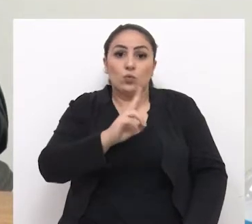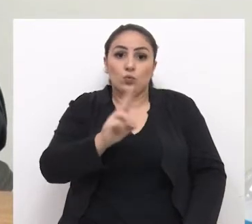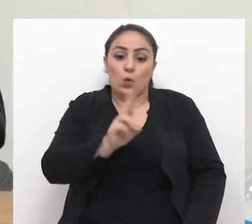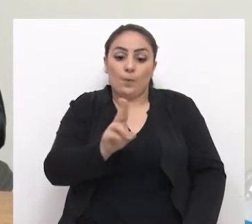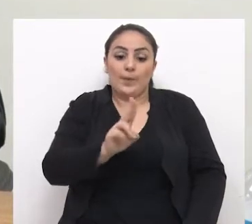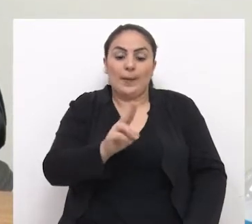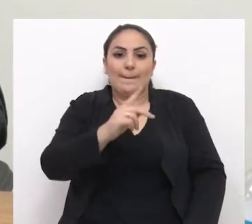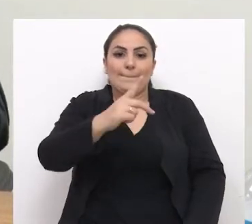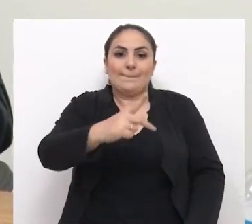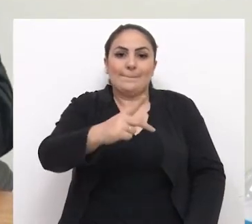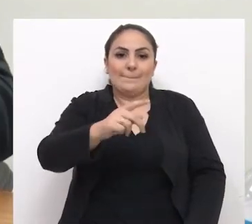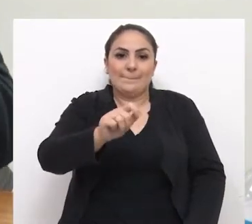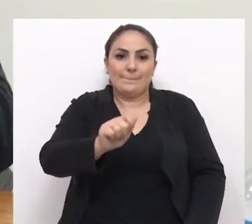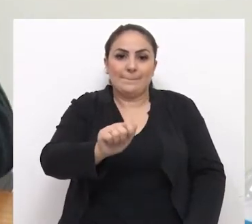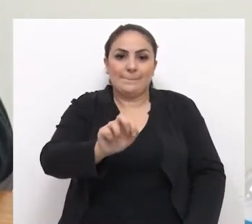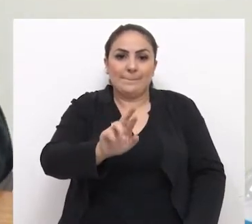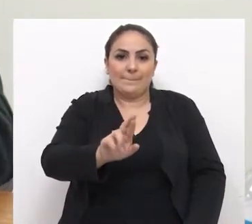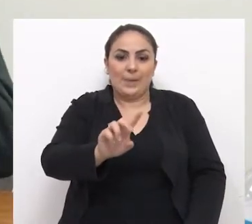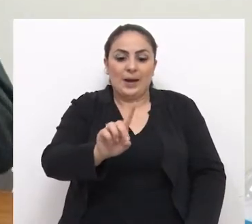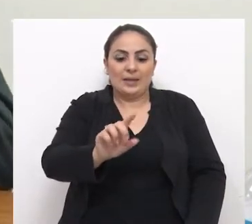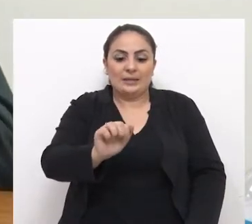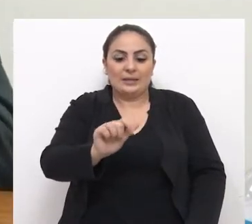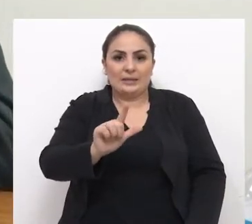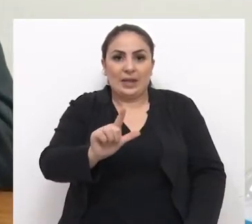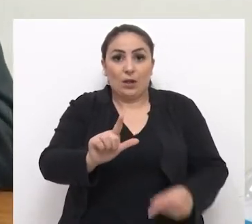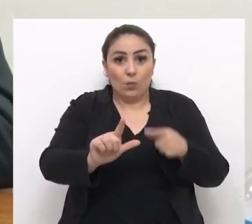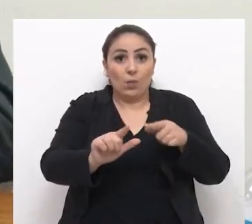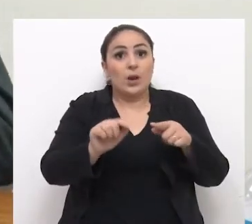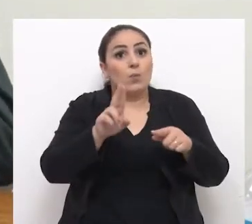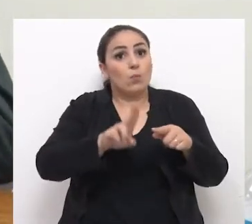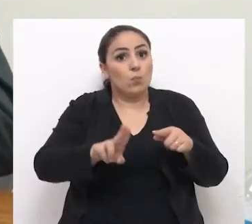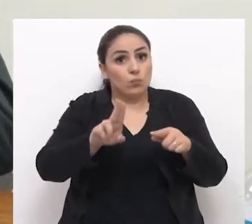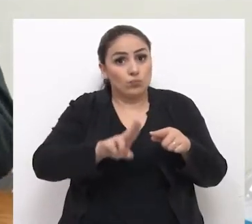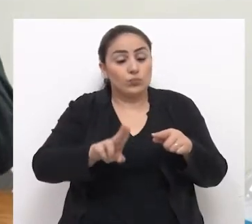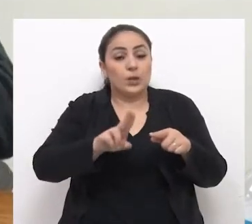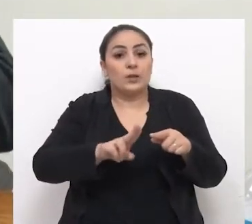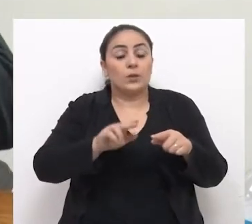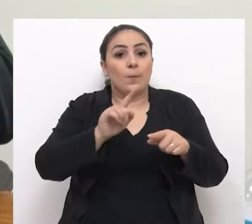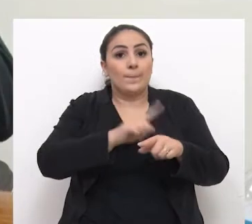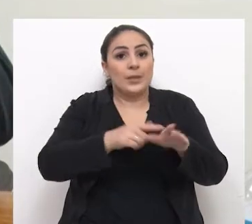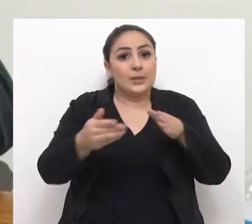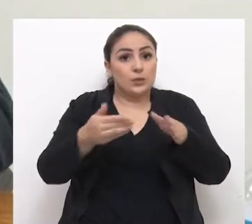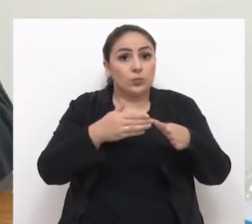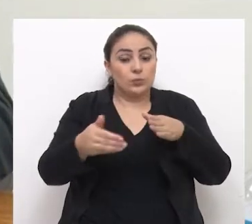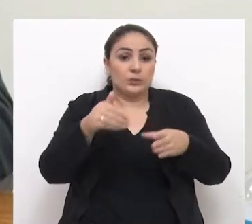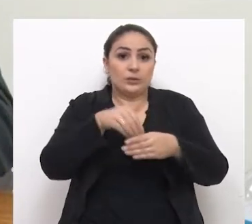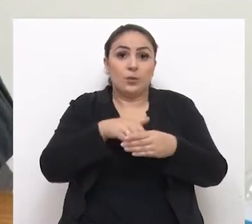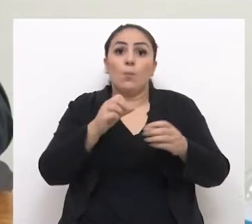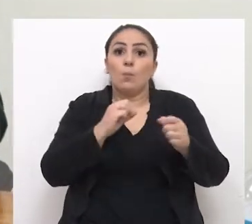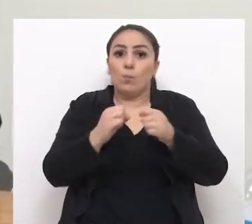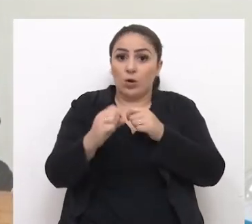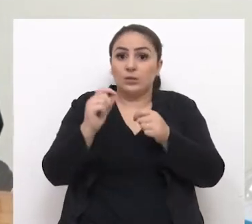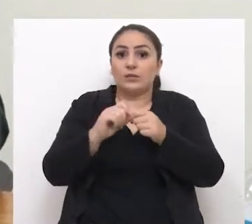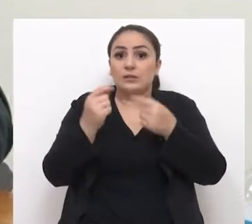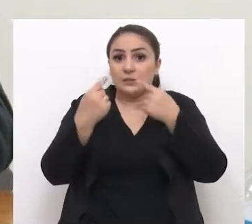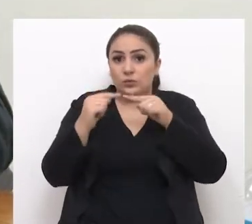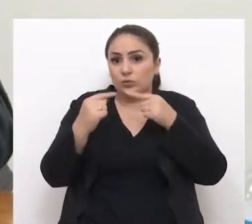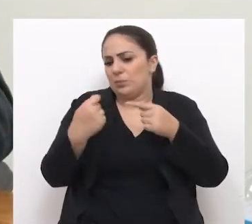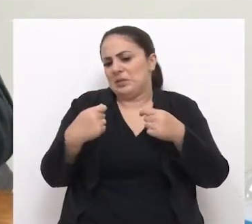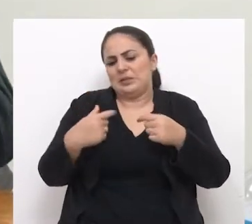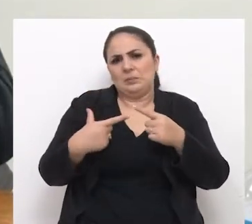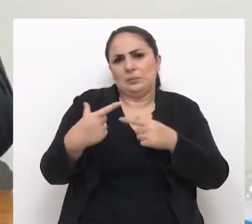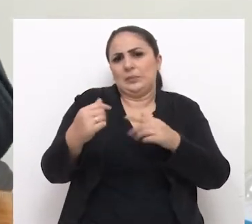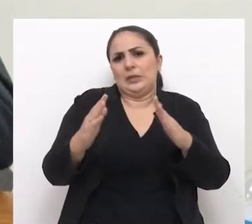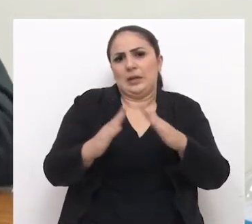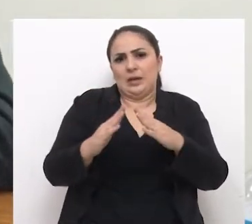aplicativo chamado Pardal. Ele é muito útil nesse momento de eleições, a pessoa pode fazer a denúncia sem sair da sua